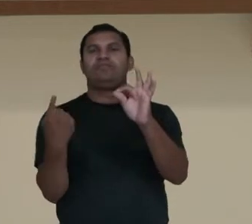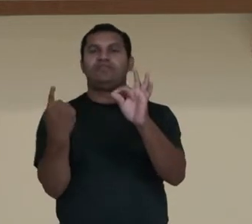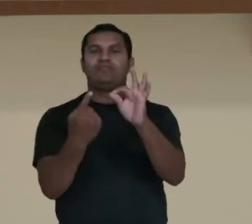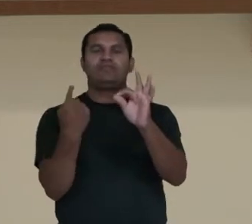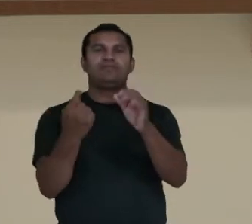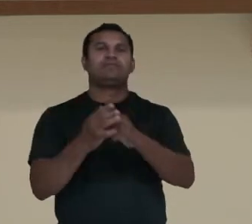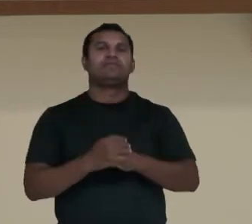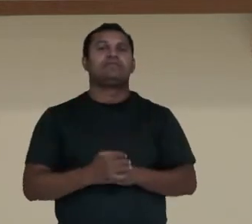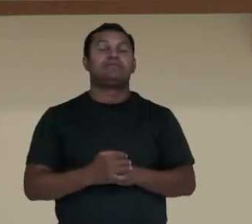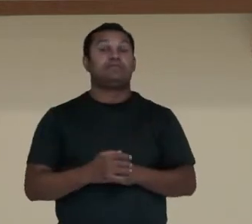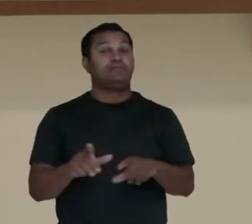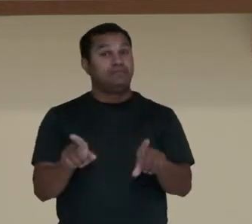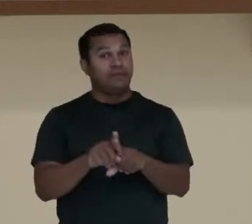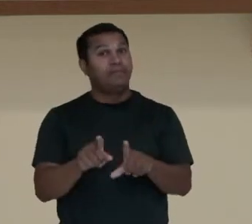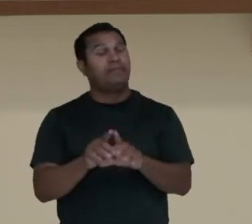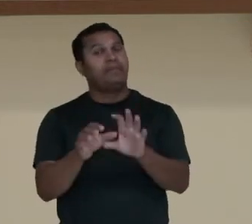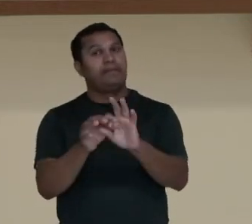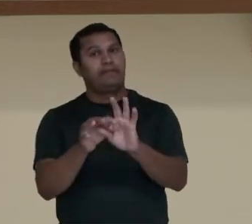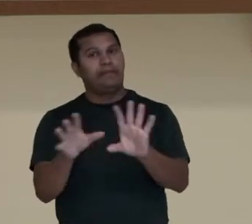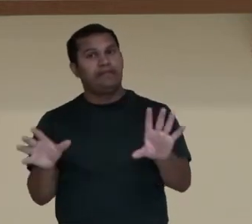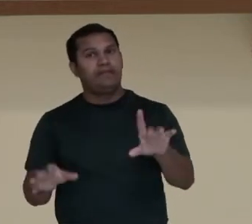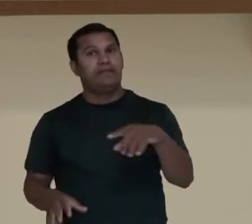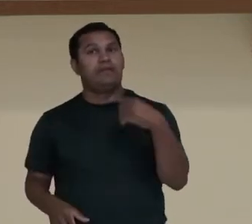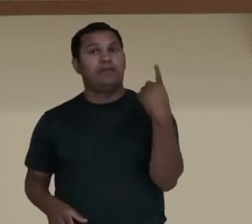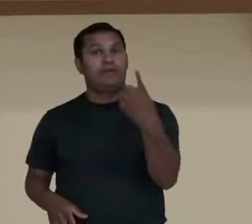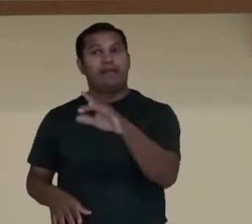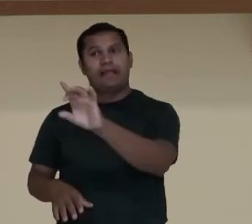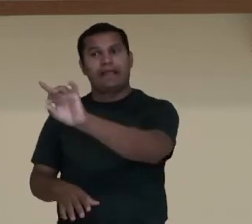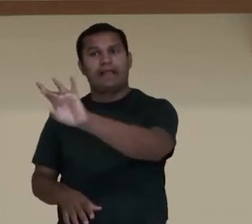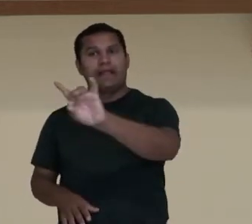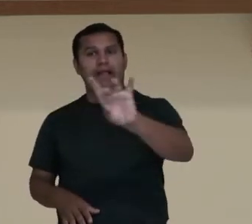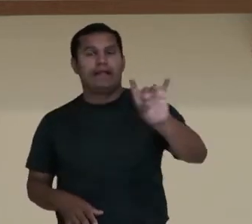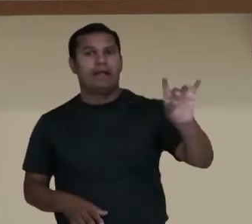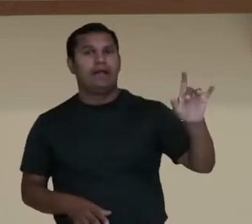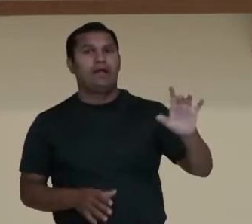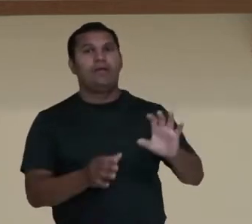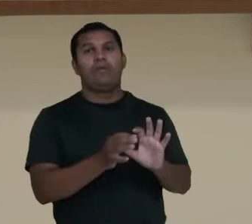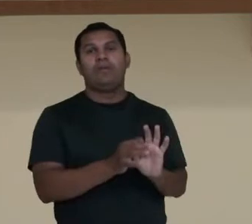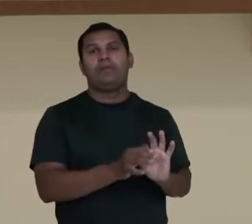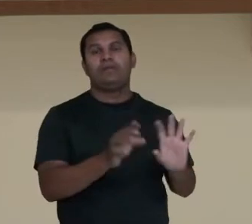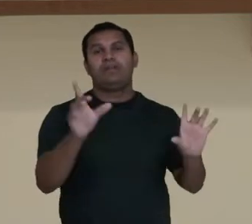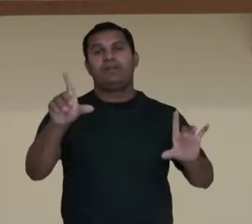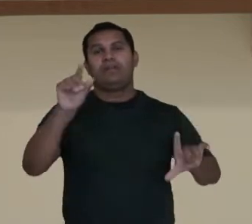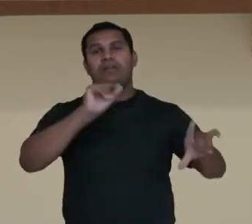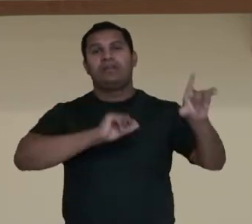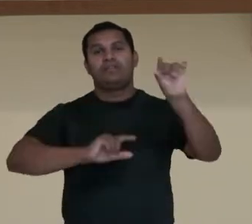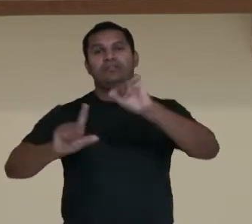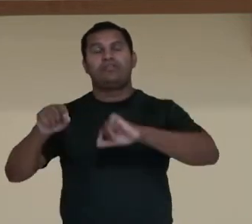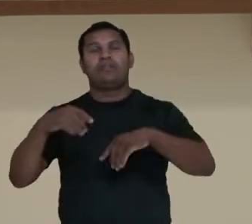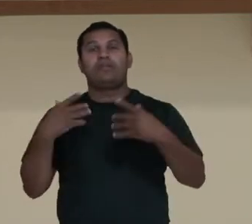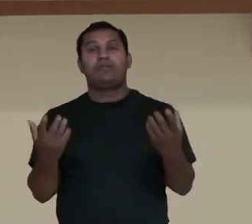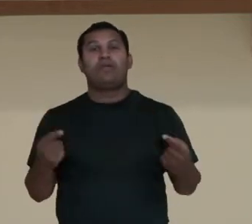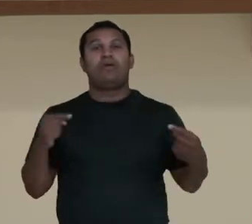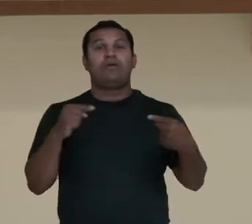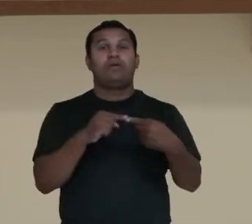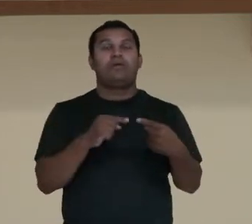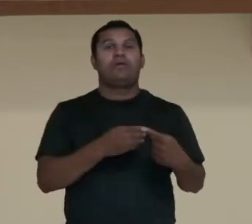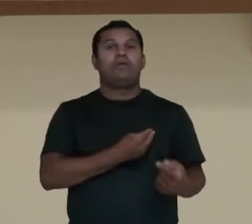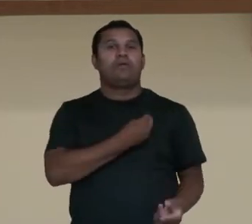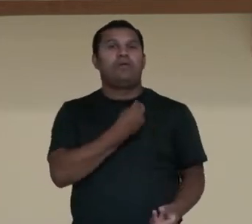um interpreta e sente o poema da maneira que melhor entender, trazendo aí